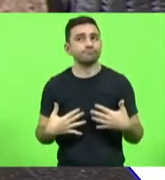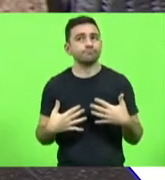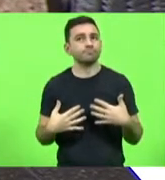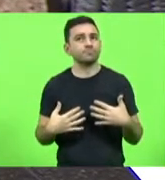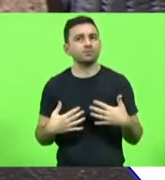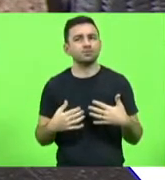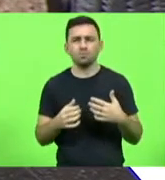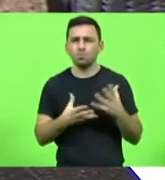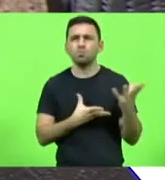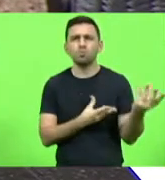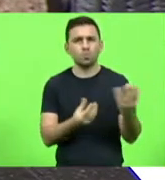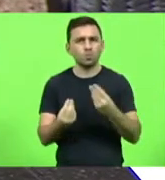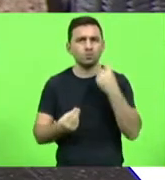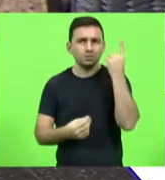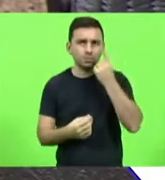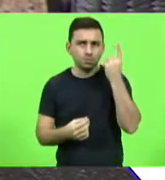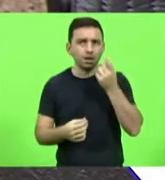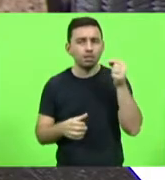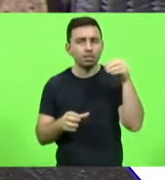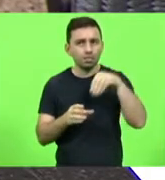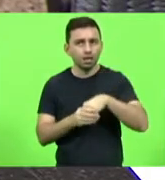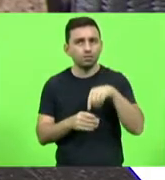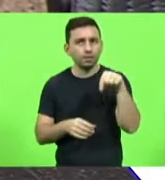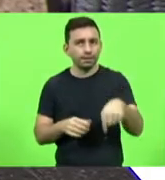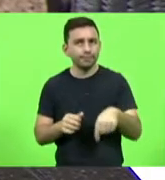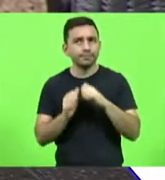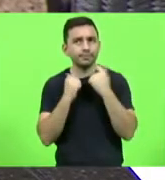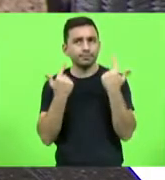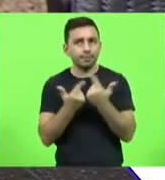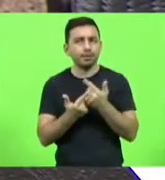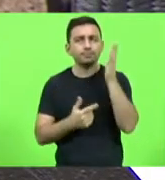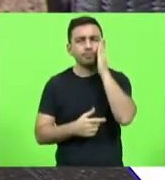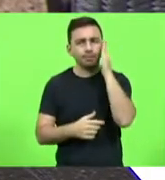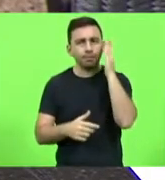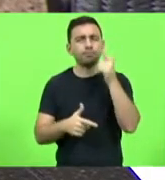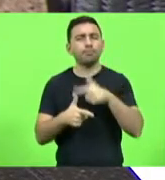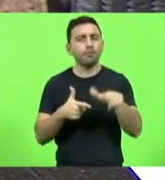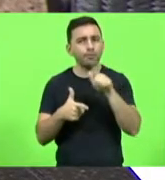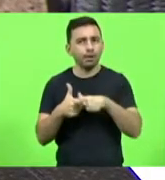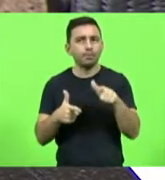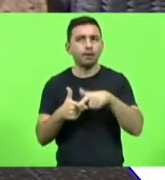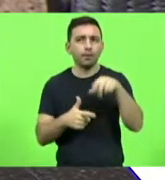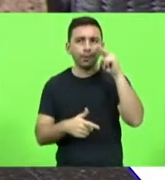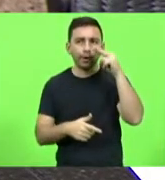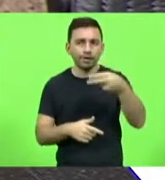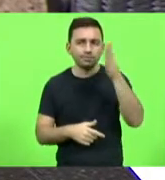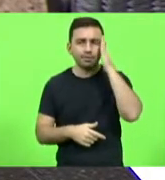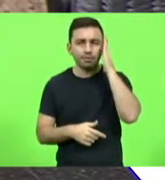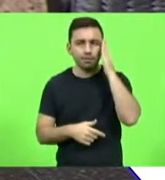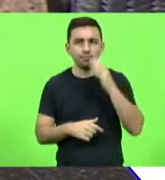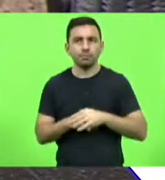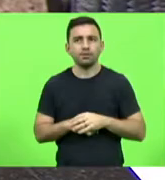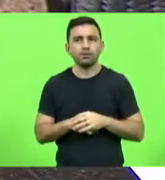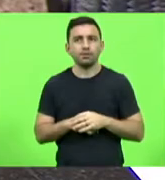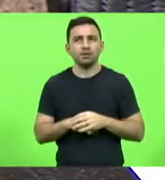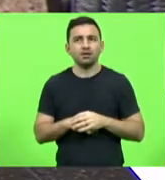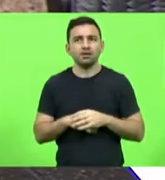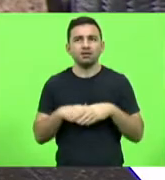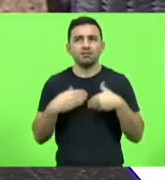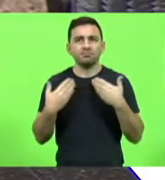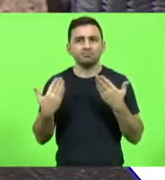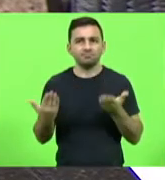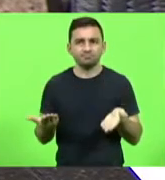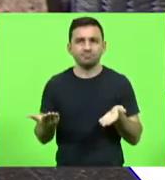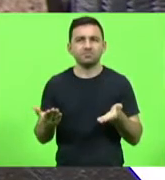Diversos deputados aqui nessa casa sabem muito bem do problema, reconhecem a situação e, numa atitude muito republicana,